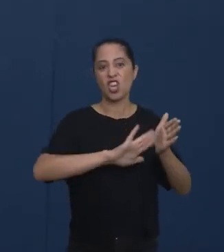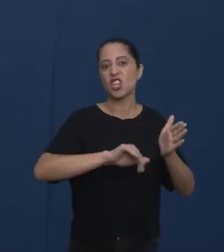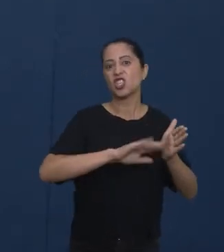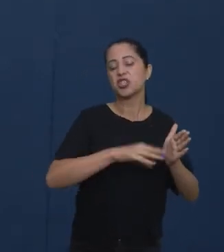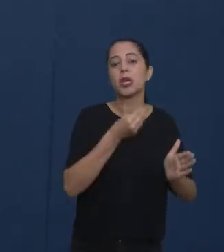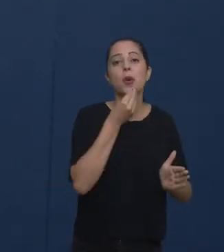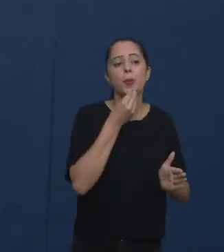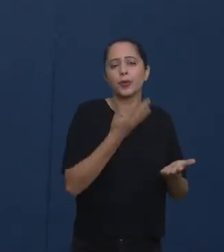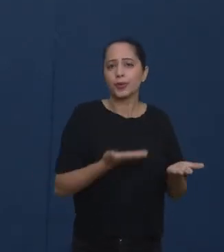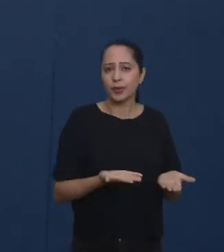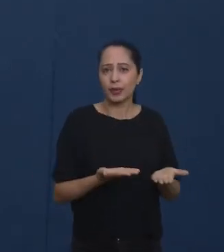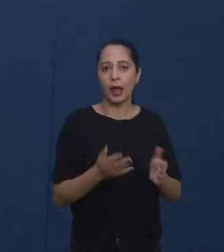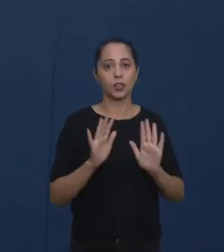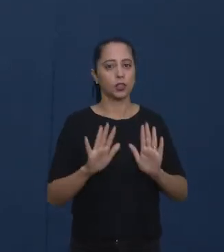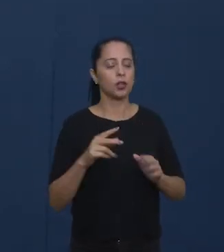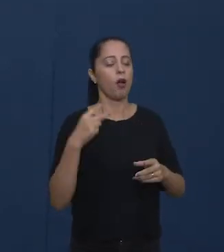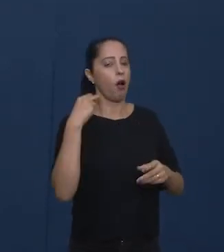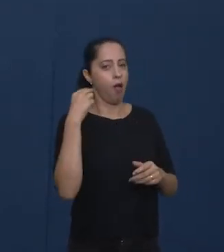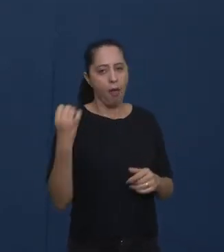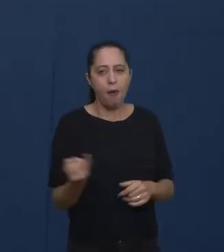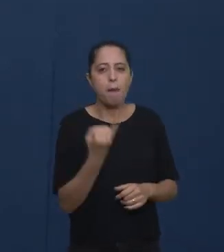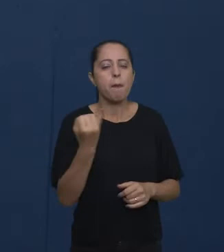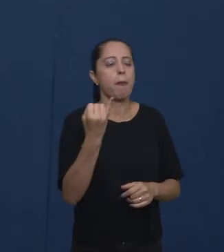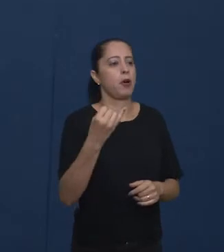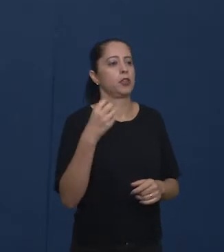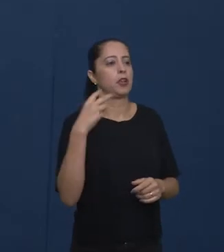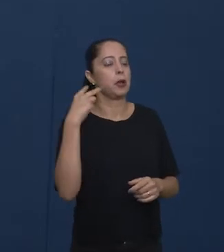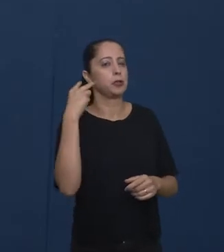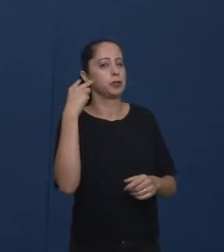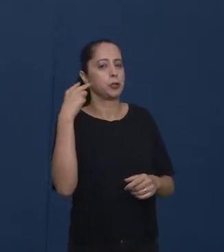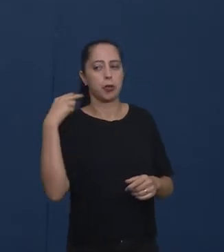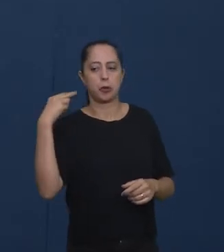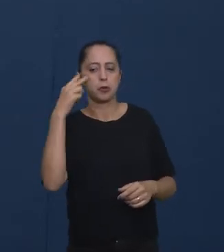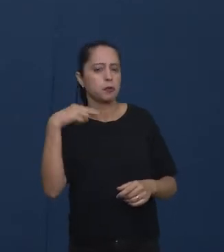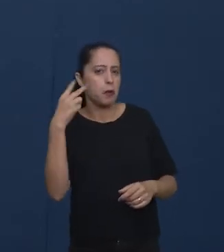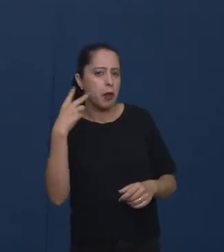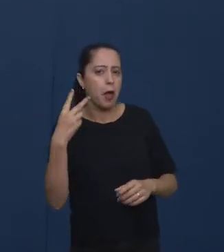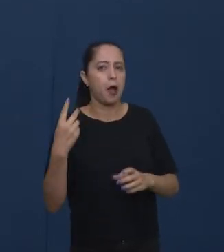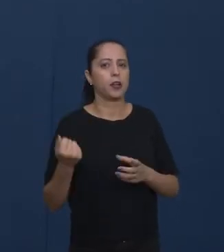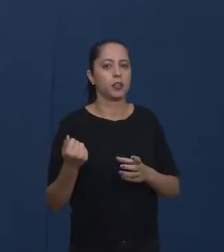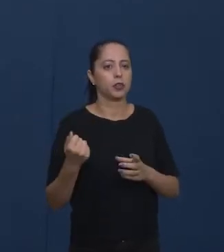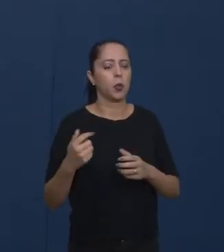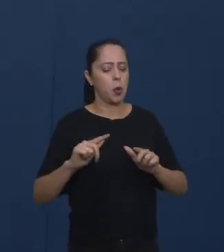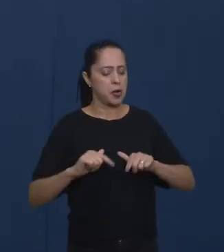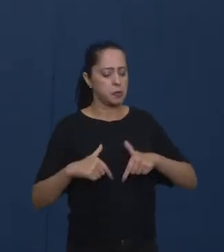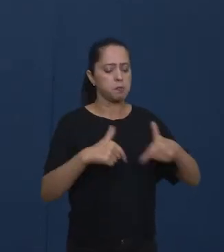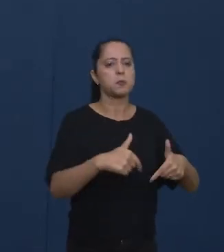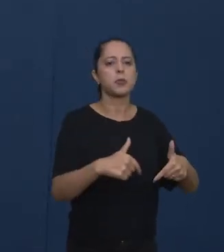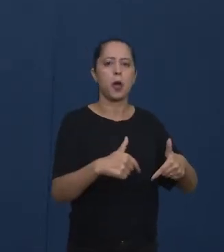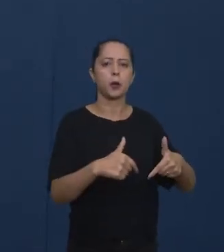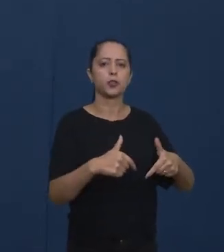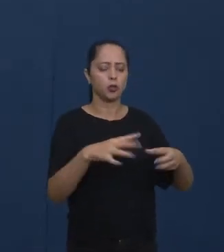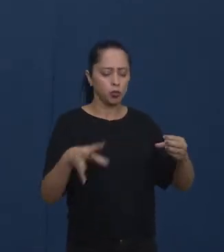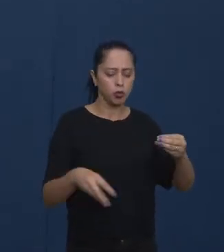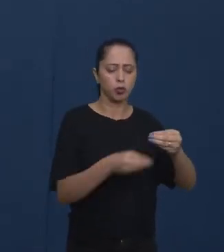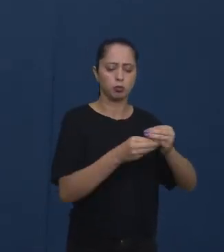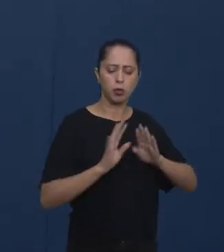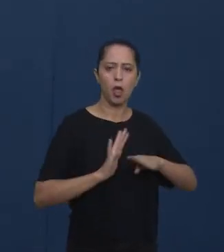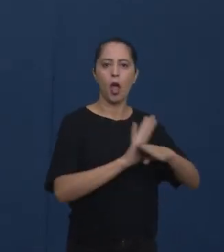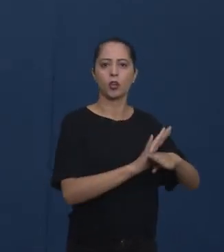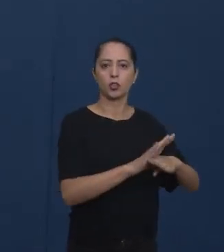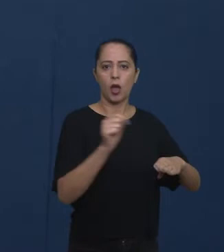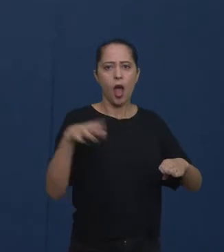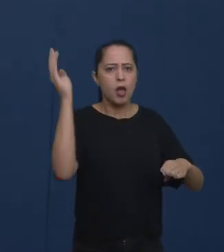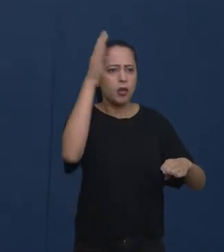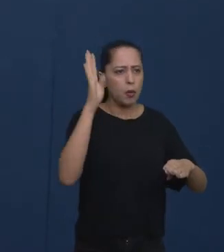oportunidades. Então é importante que a Câmara tenha tomado a dianteira dessa iniciativa e contribuído para que o